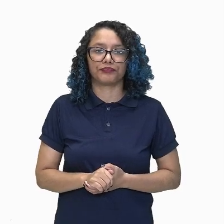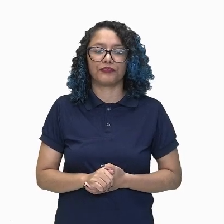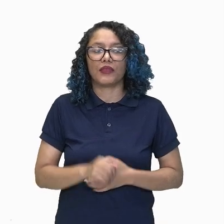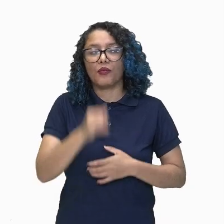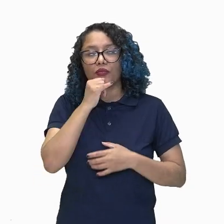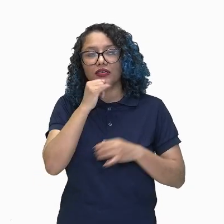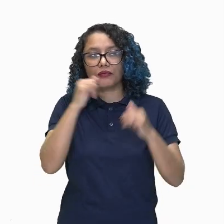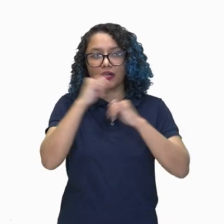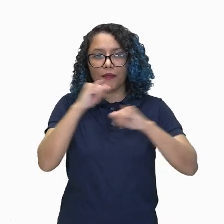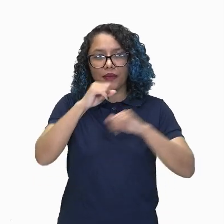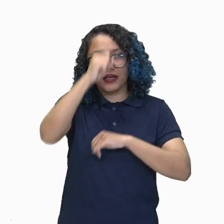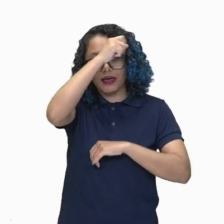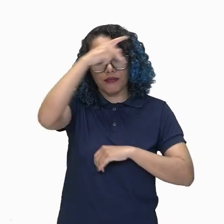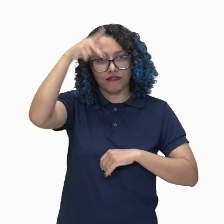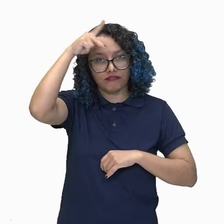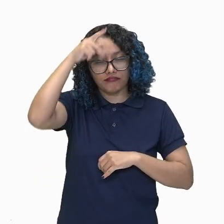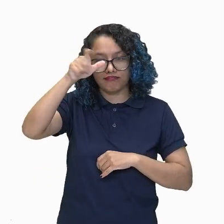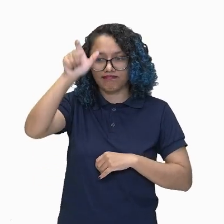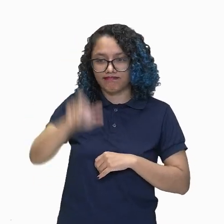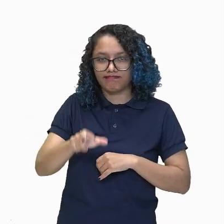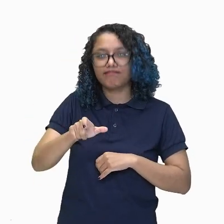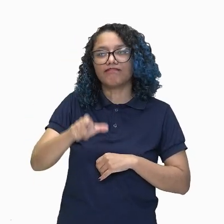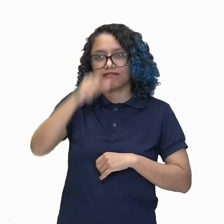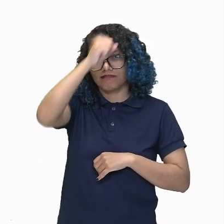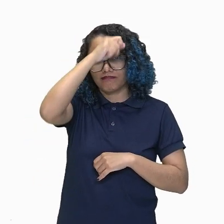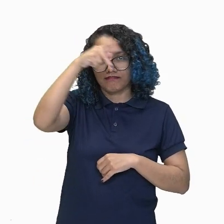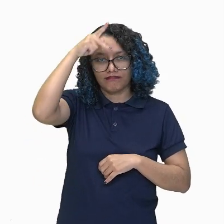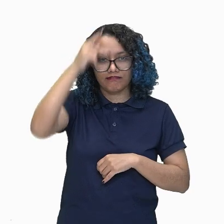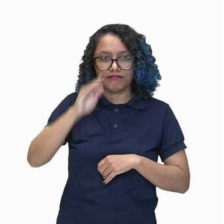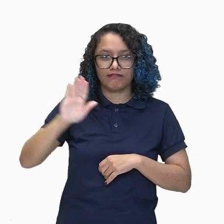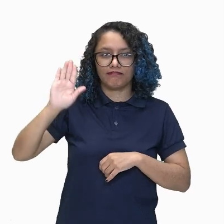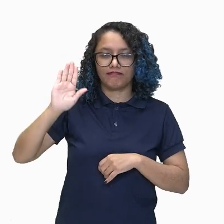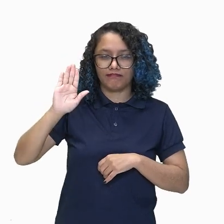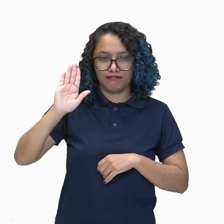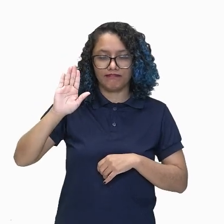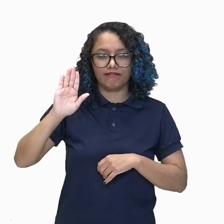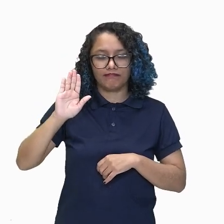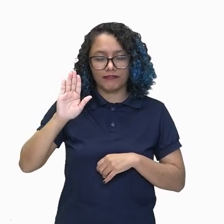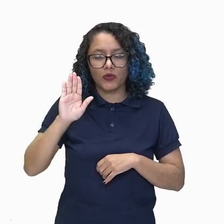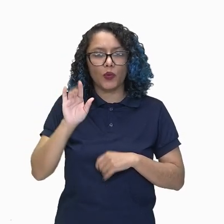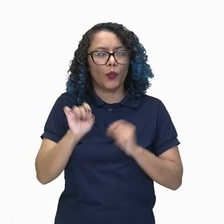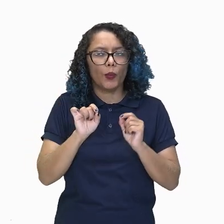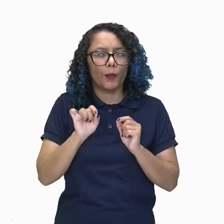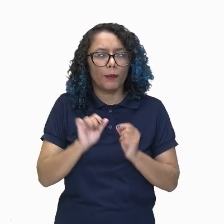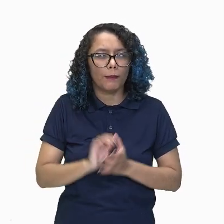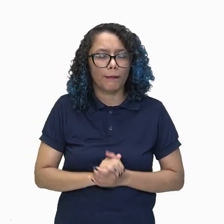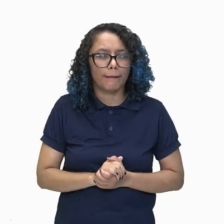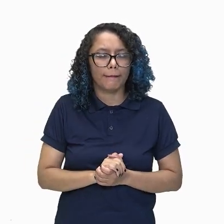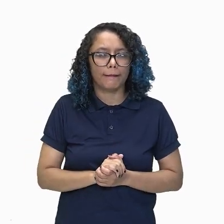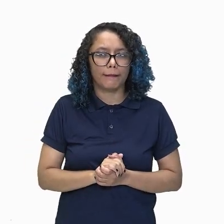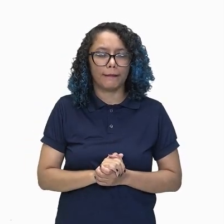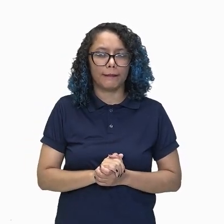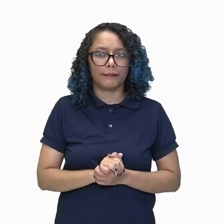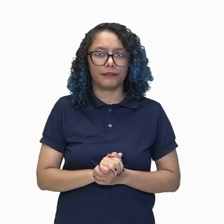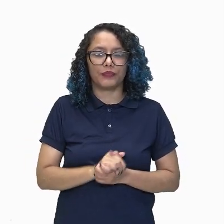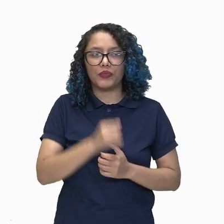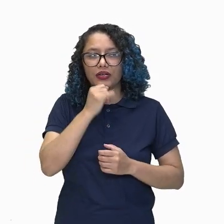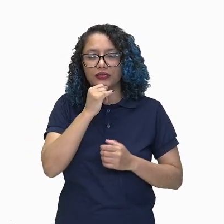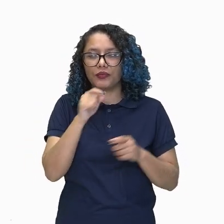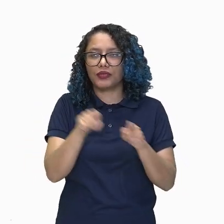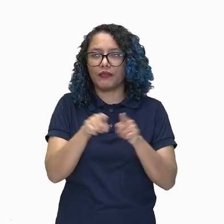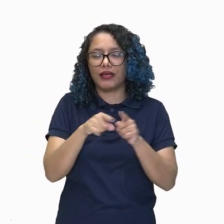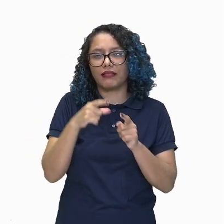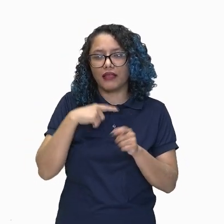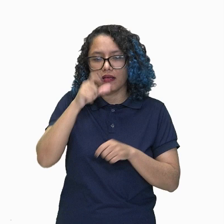municipais, por exemplo, para o prefeito, né? Para a prefeitura, precisa se votar em um prefeito. Os candidatos a vereador, por